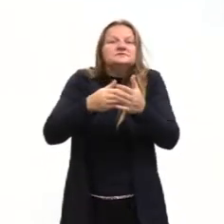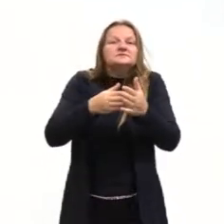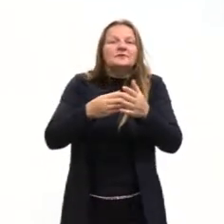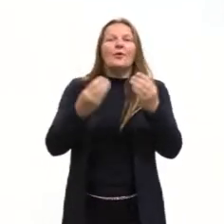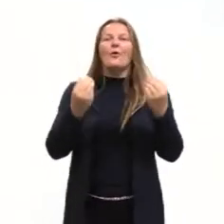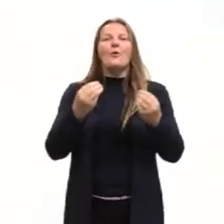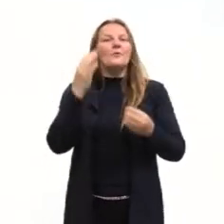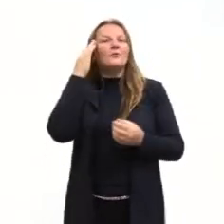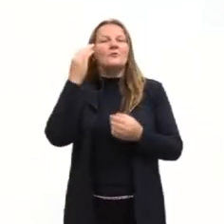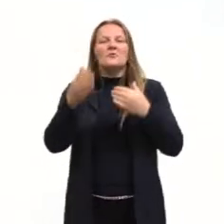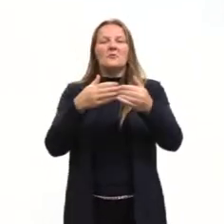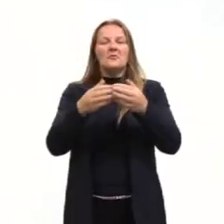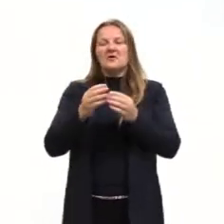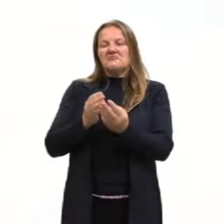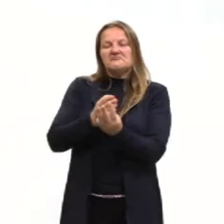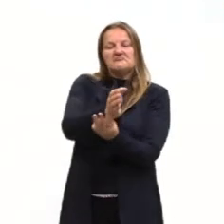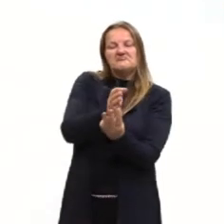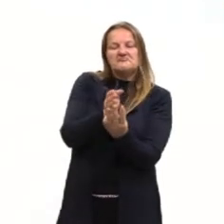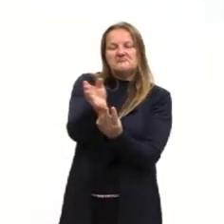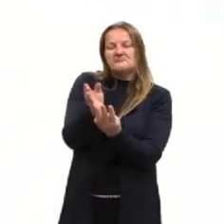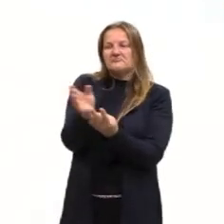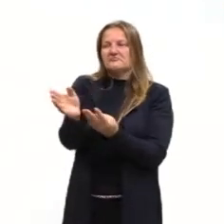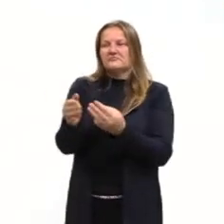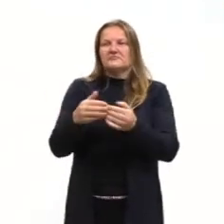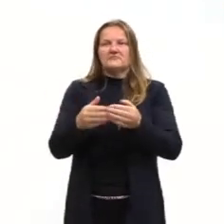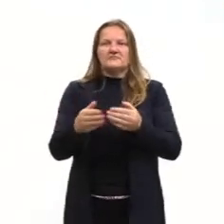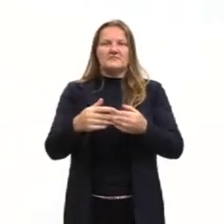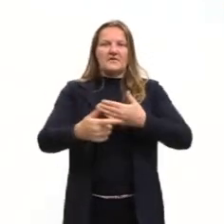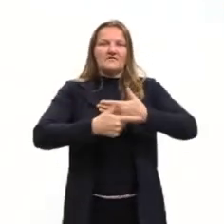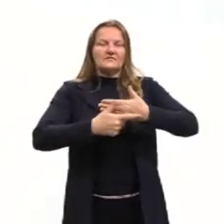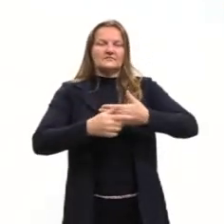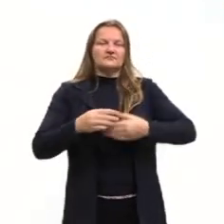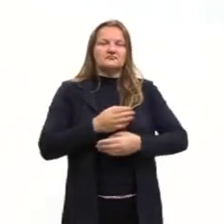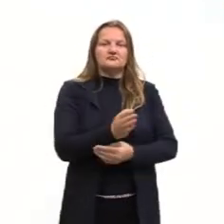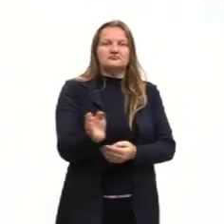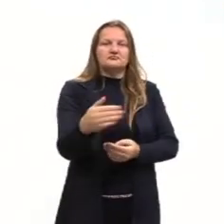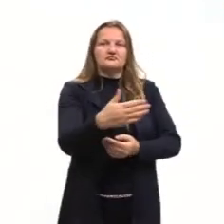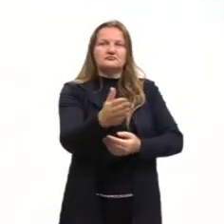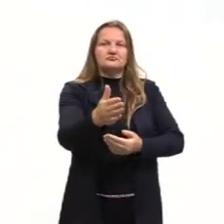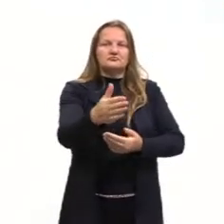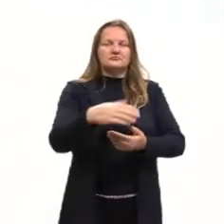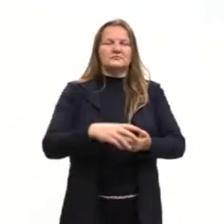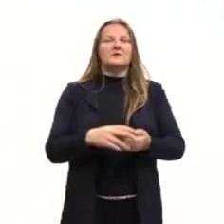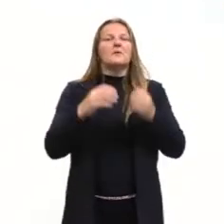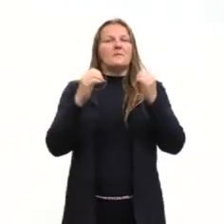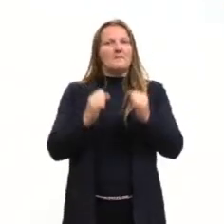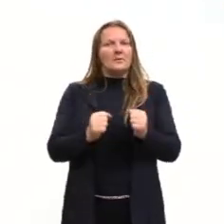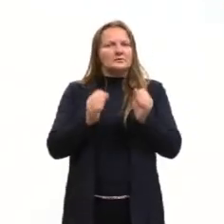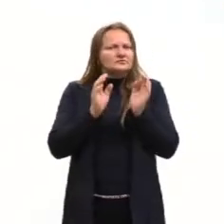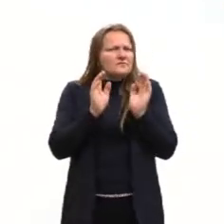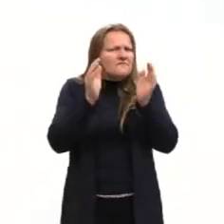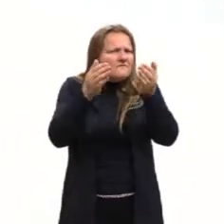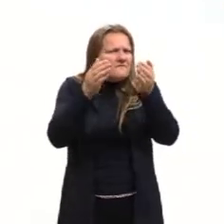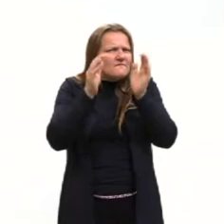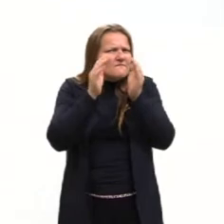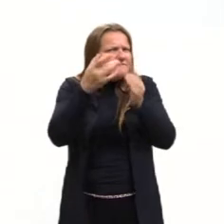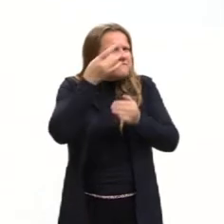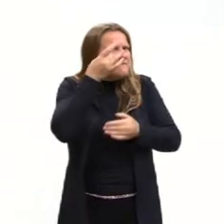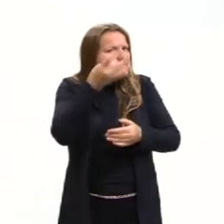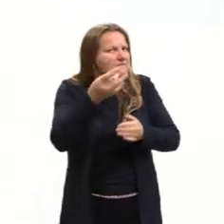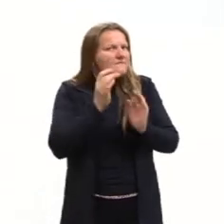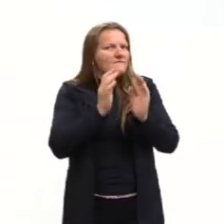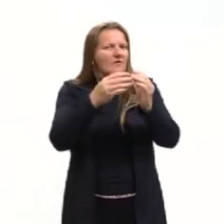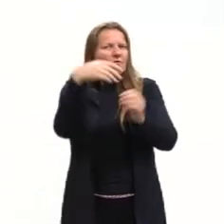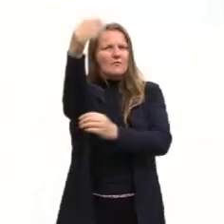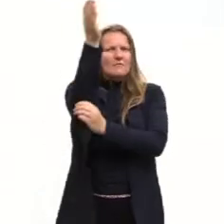vai, qualquer caminho serve, né? E a ideia aqui é exatamente que vocês possam focar, né, na bandeirinha